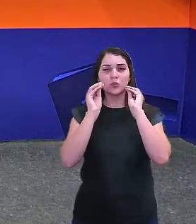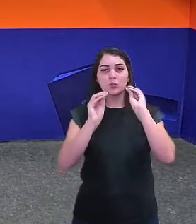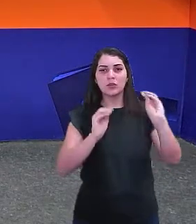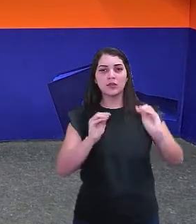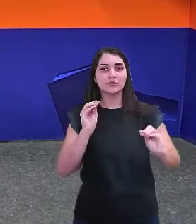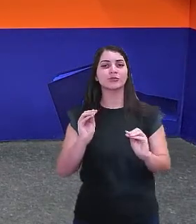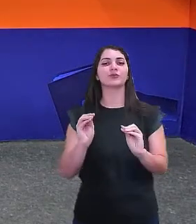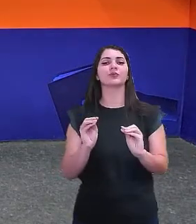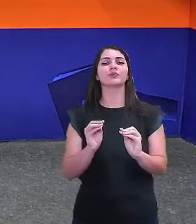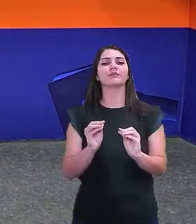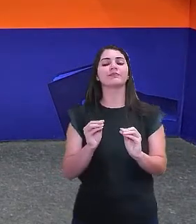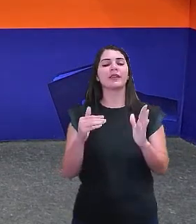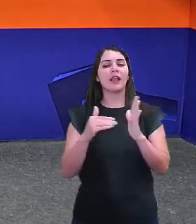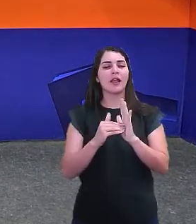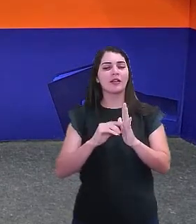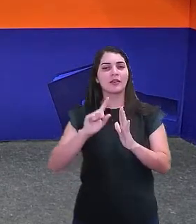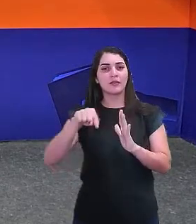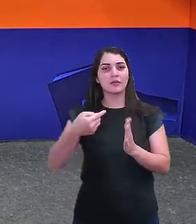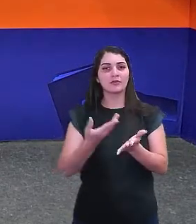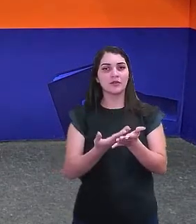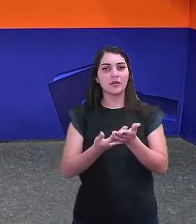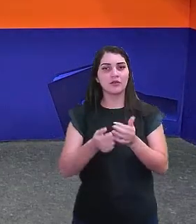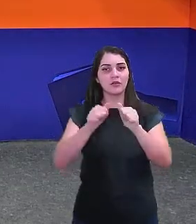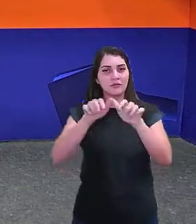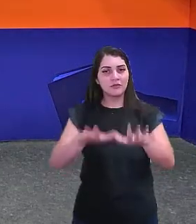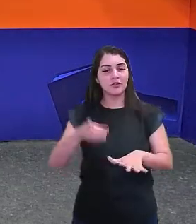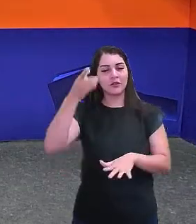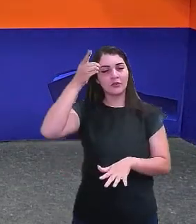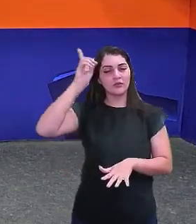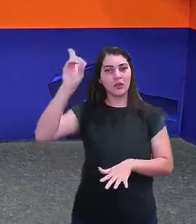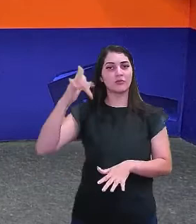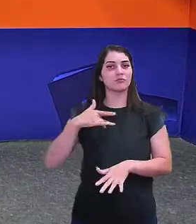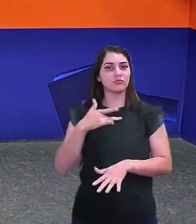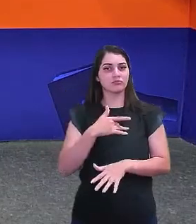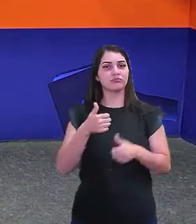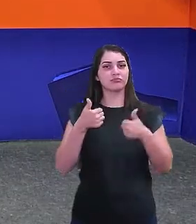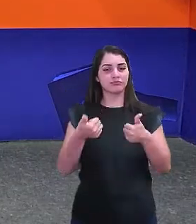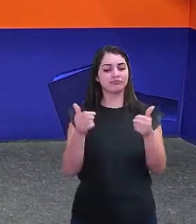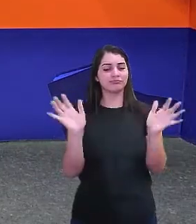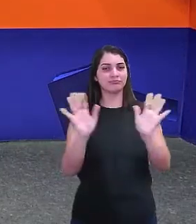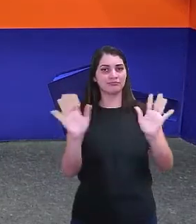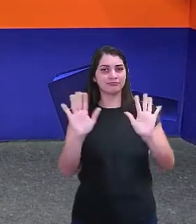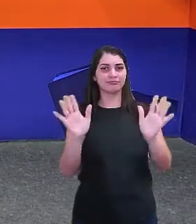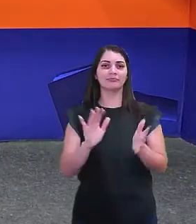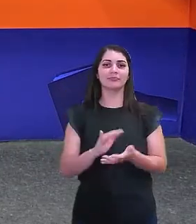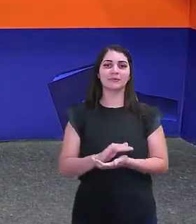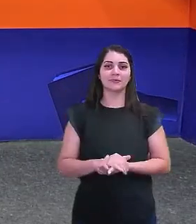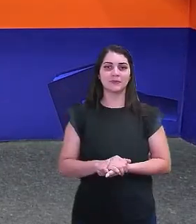vocês. Até a próxima. Fiquem com Deus e se cuidem, tá bom? Tchau, tchau.